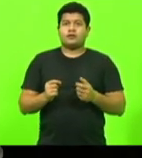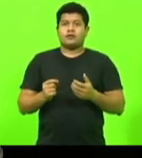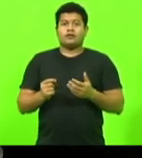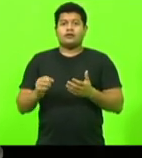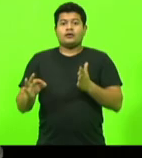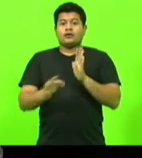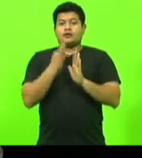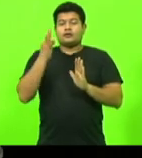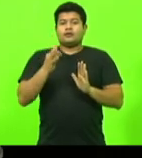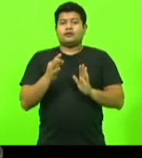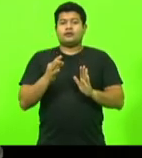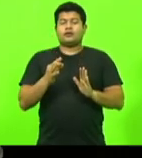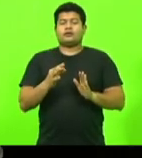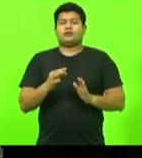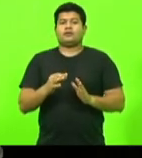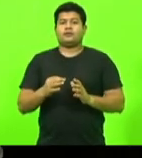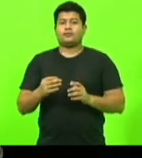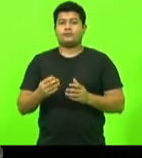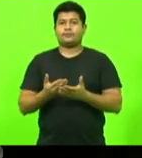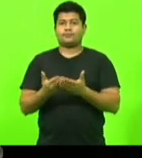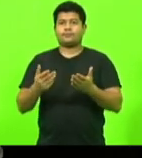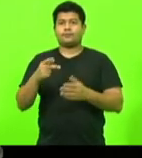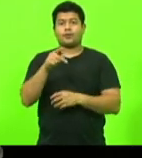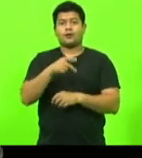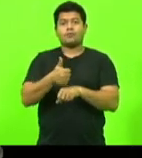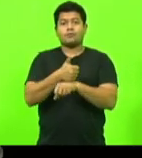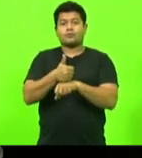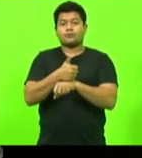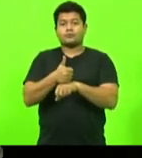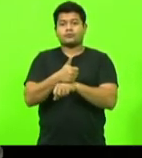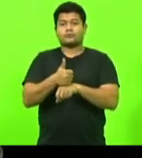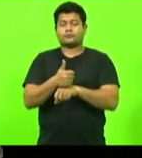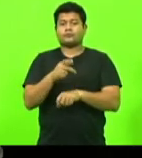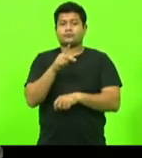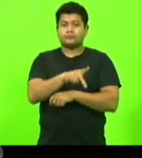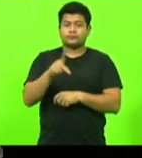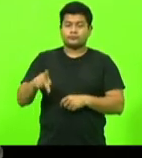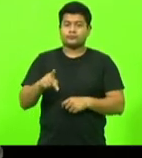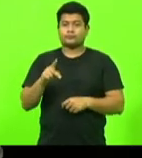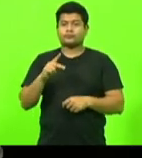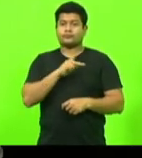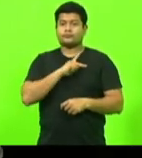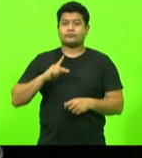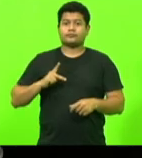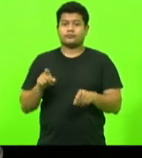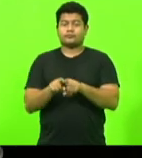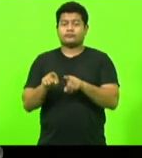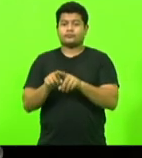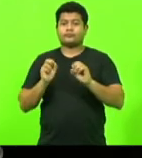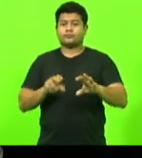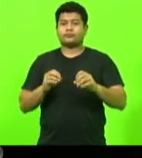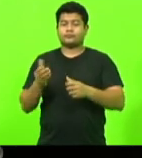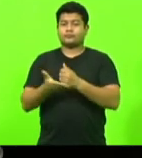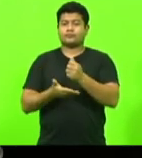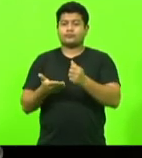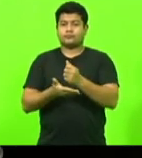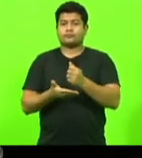salarial profissional nacional para os profissionais do Magistério Público da Educação Básica, instituído pela Lei